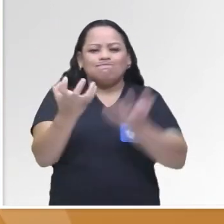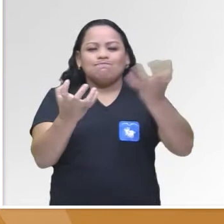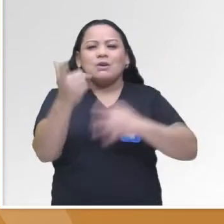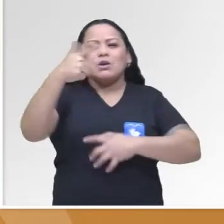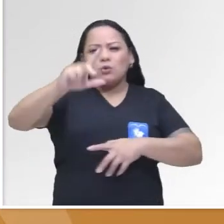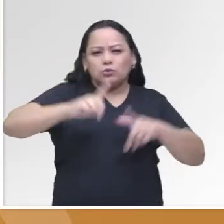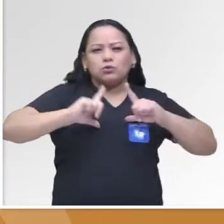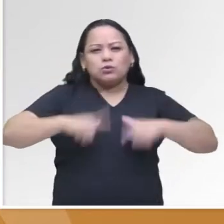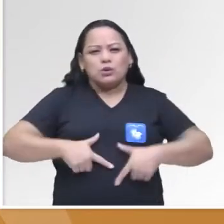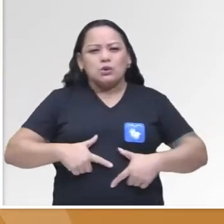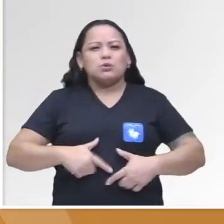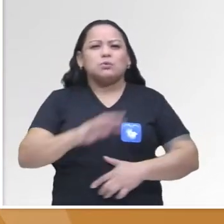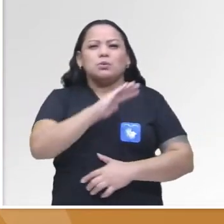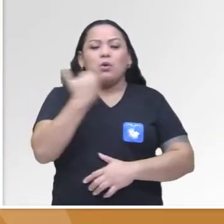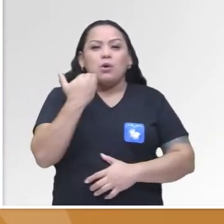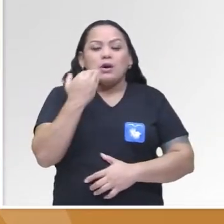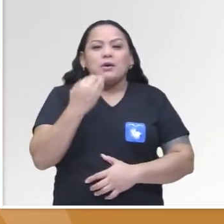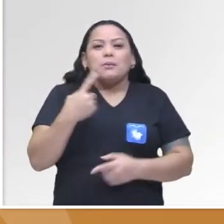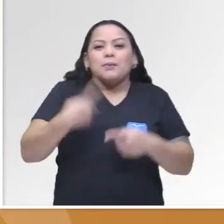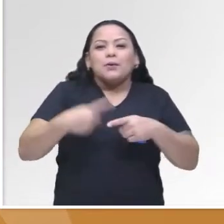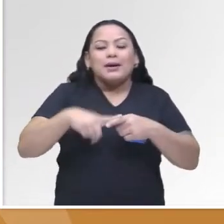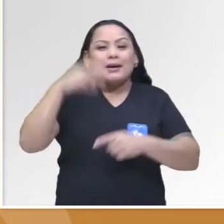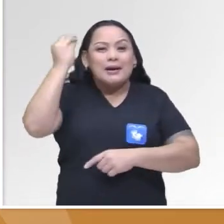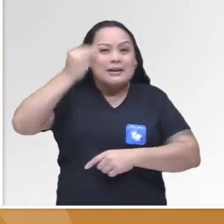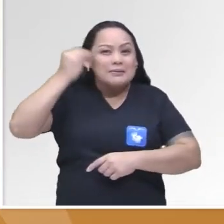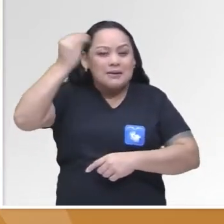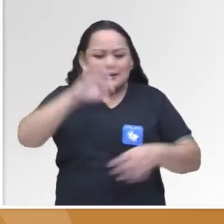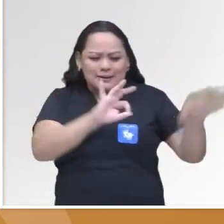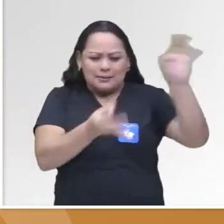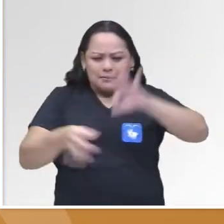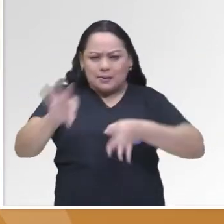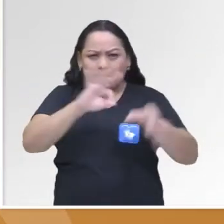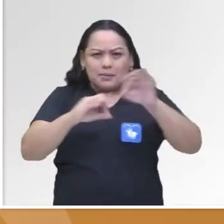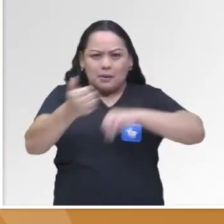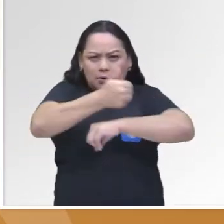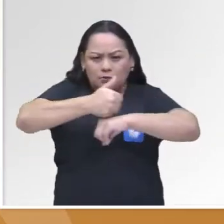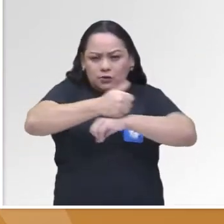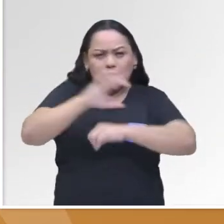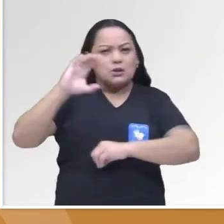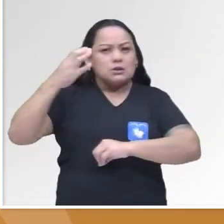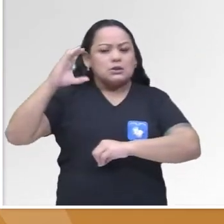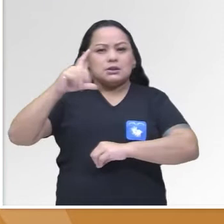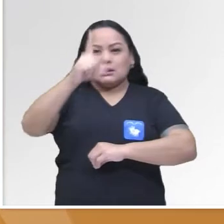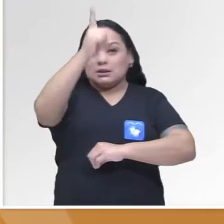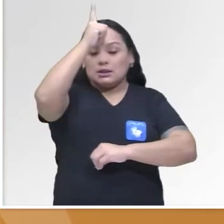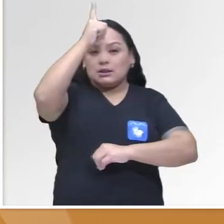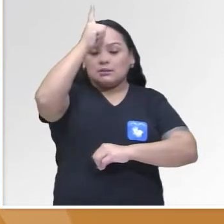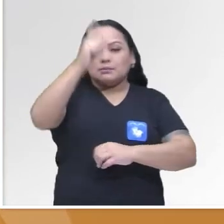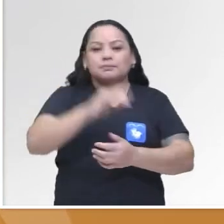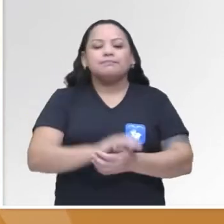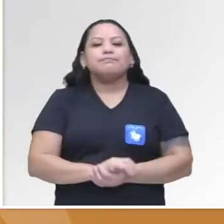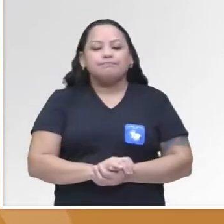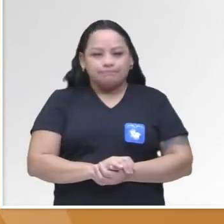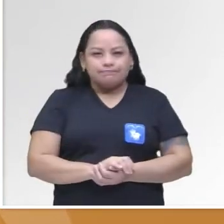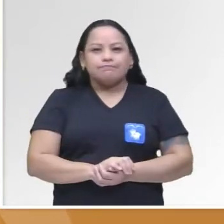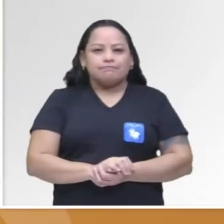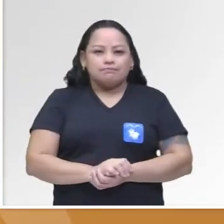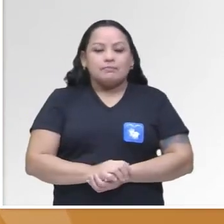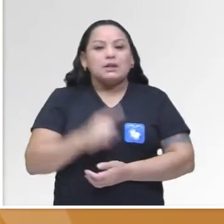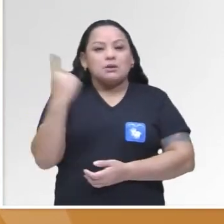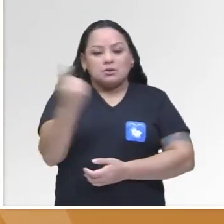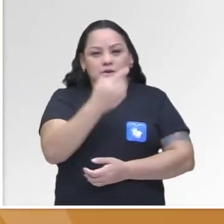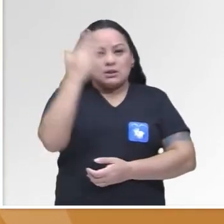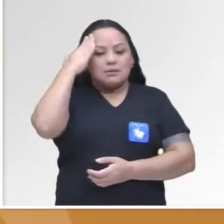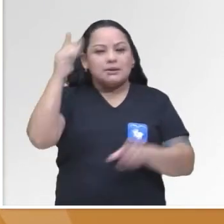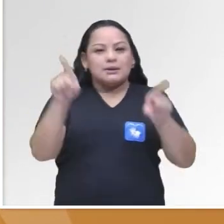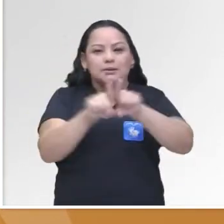eram utilizados em experiências realizadas pelos cientistas alemães, ok? Então a gente sabe também que